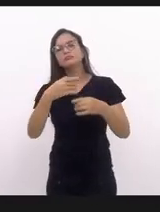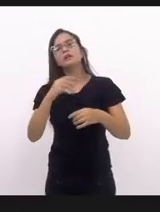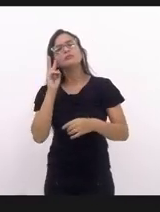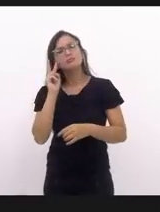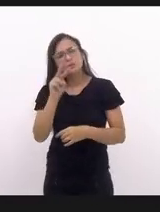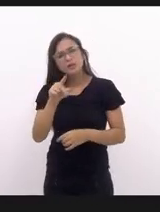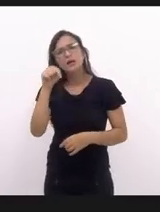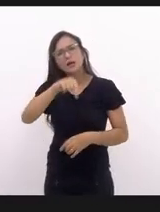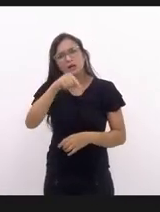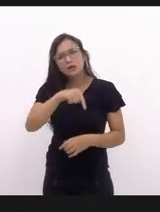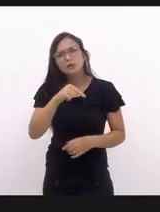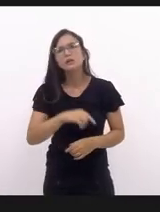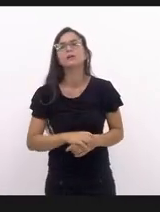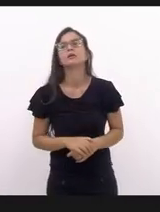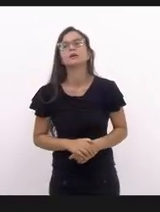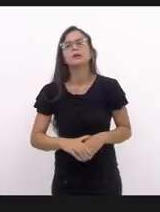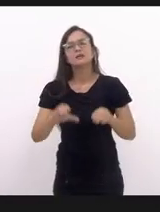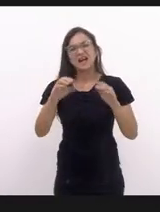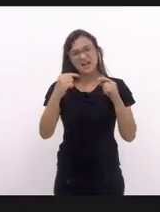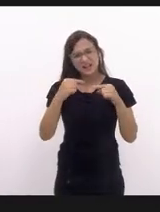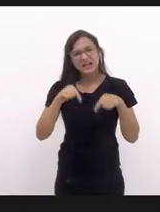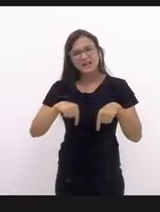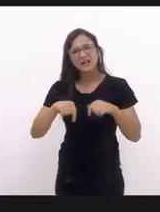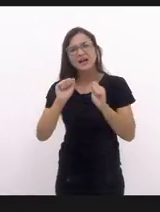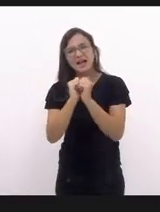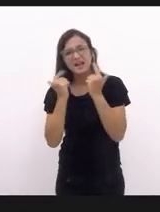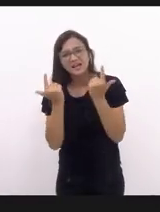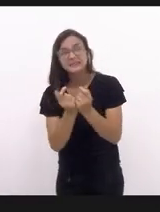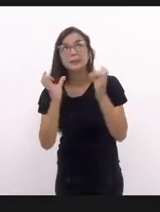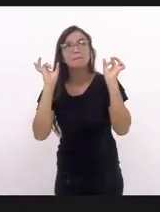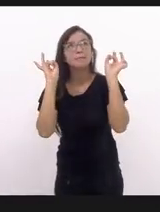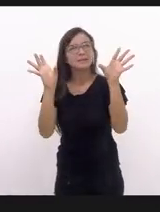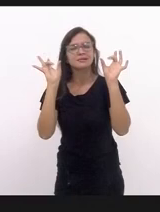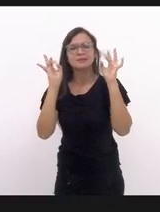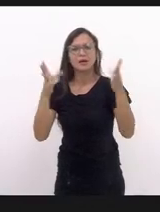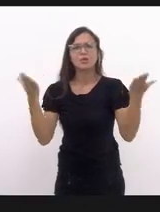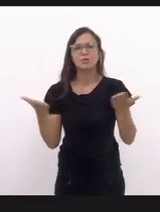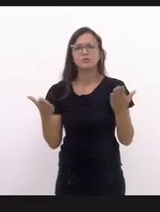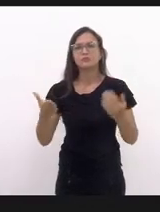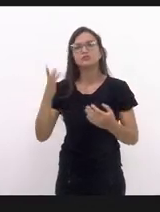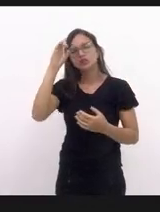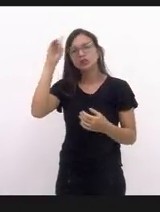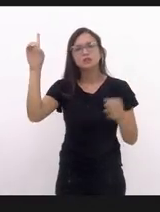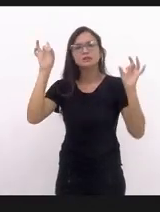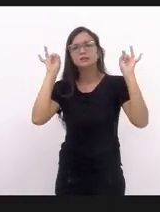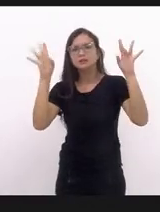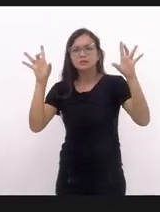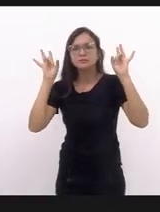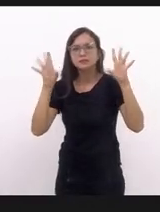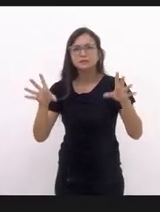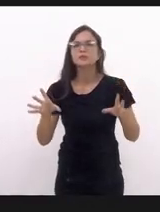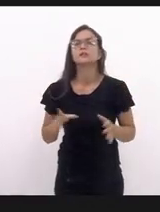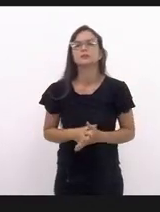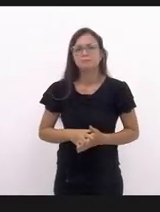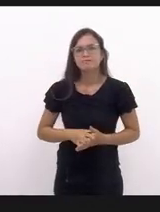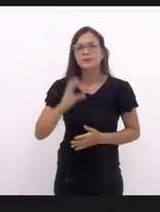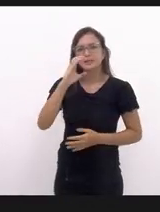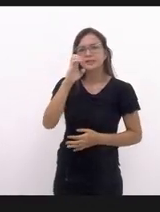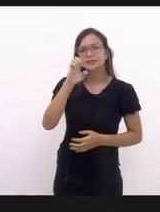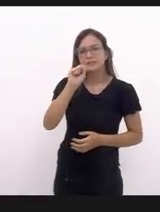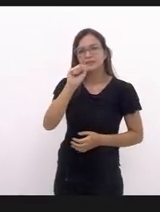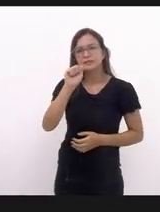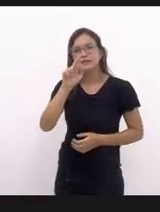leite faz crescer no dia de hoje né aqui a gente tem que dar de Senso quer dizer a gente Agradeço o